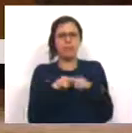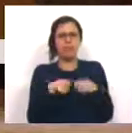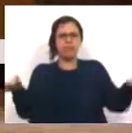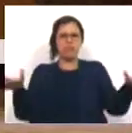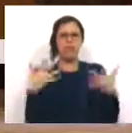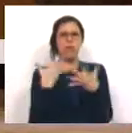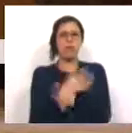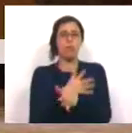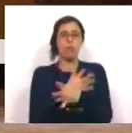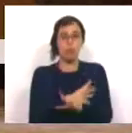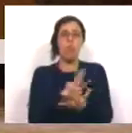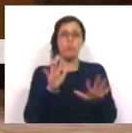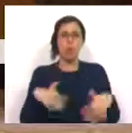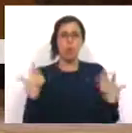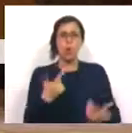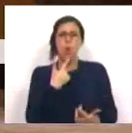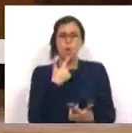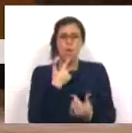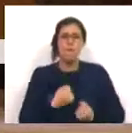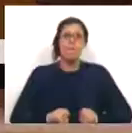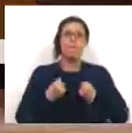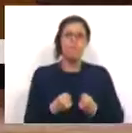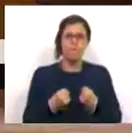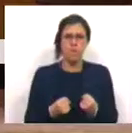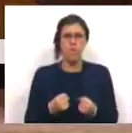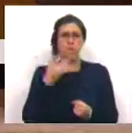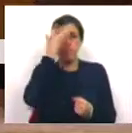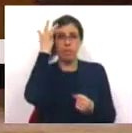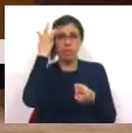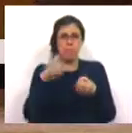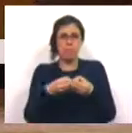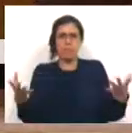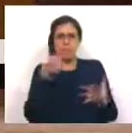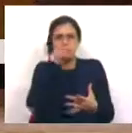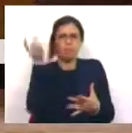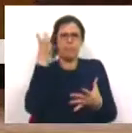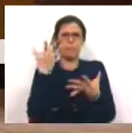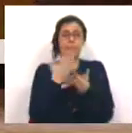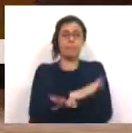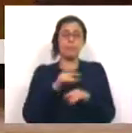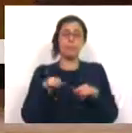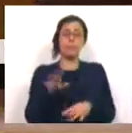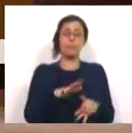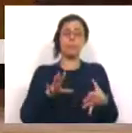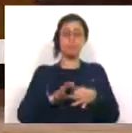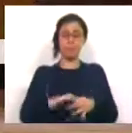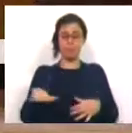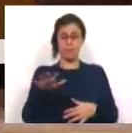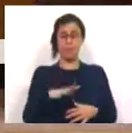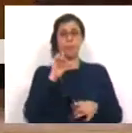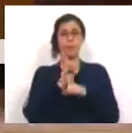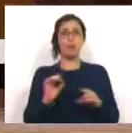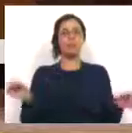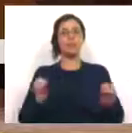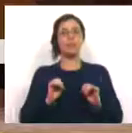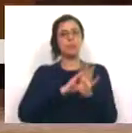fogo, permitindo incêndios de elevada intensidade e de fácil propagação. É por isso que neste quadro, nas áreas onde não